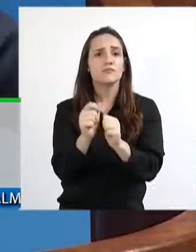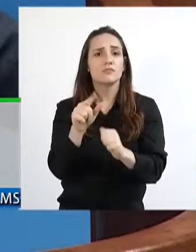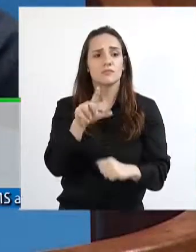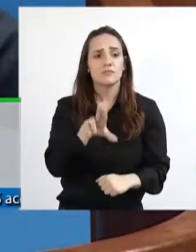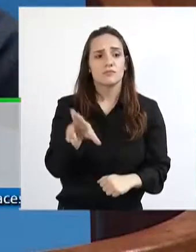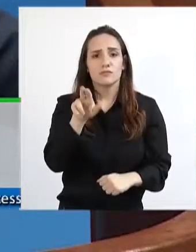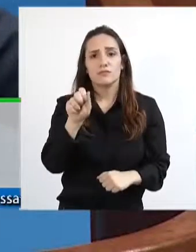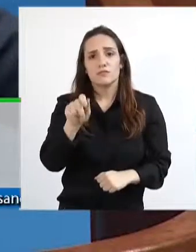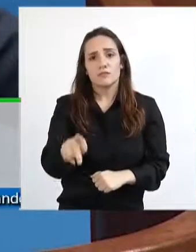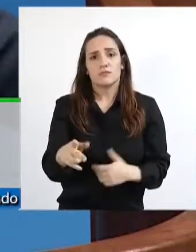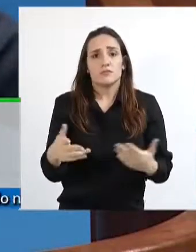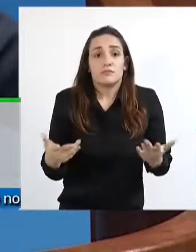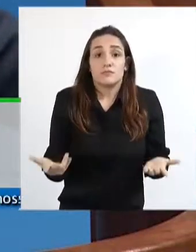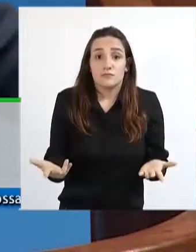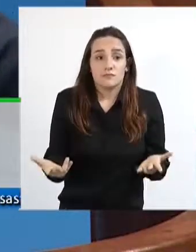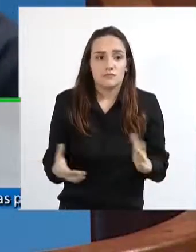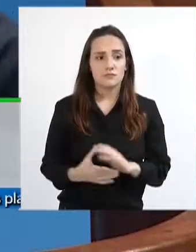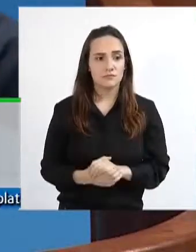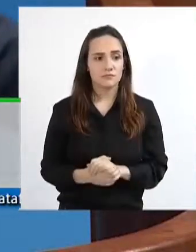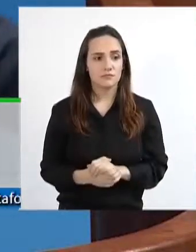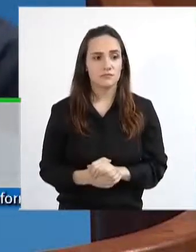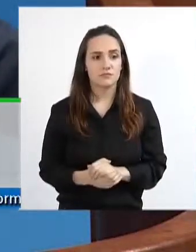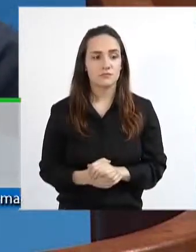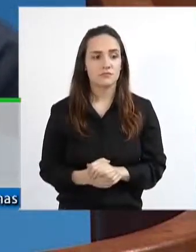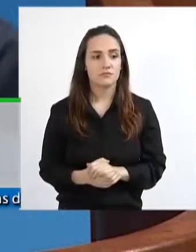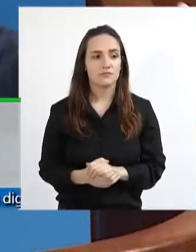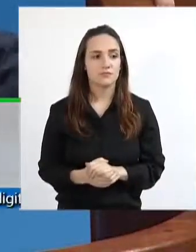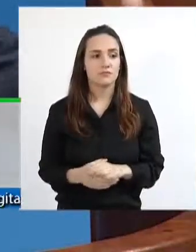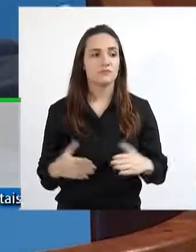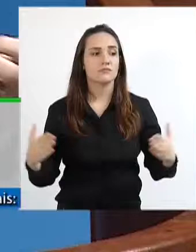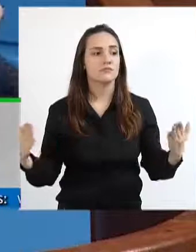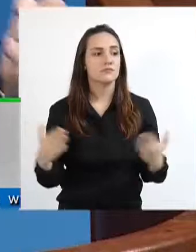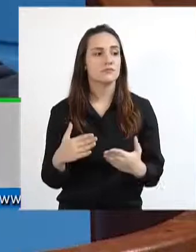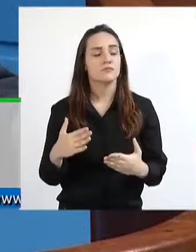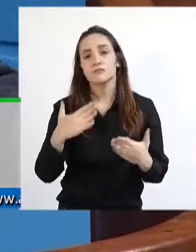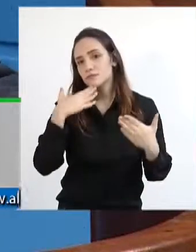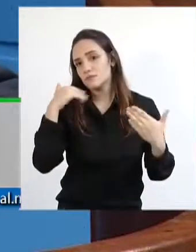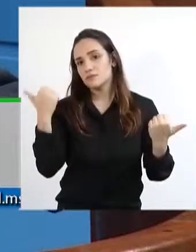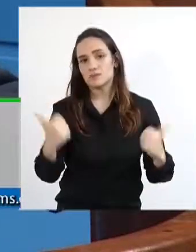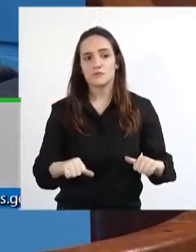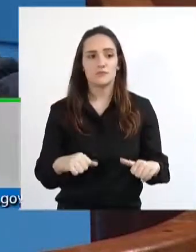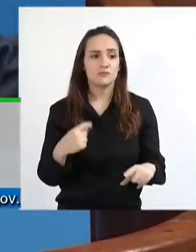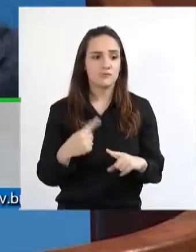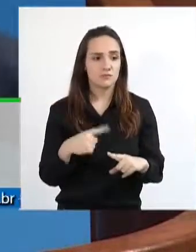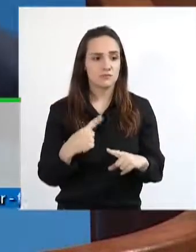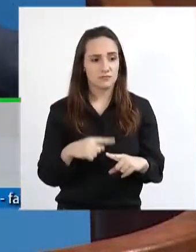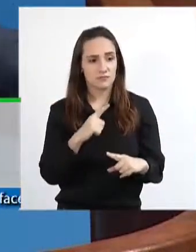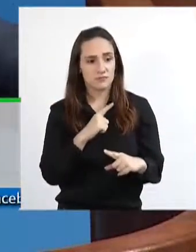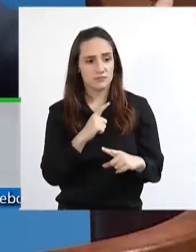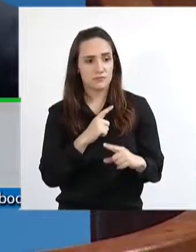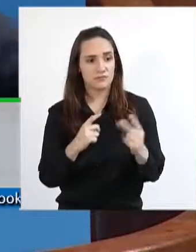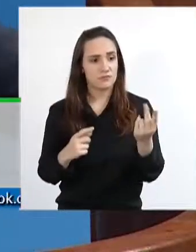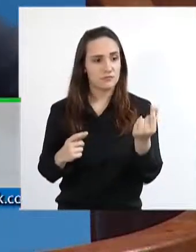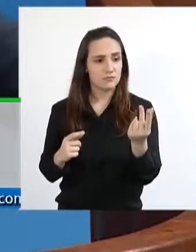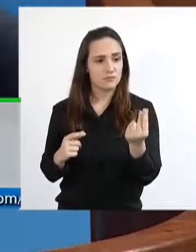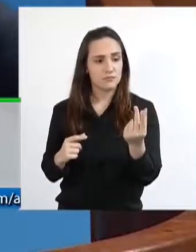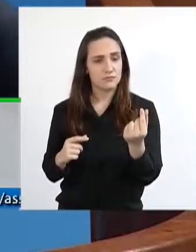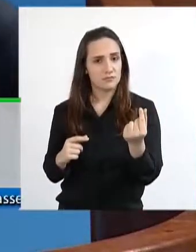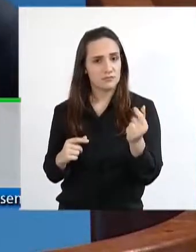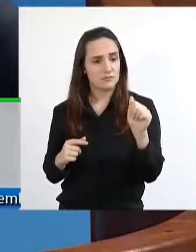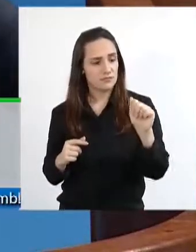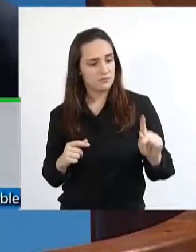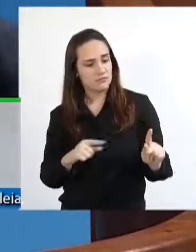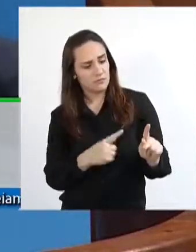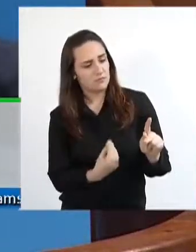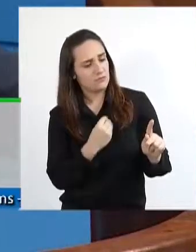aposentadoria. E o arroxo, né, do pagamento desses proventos dos aposentados vai ser muito